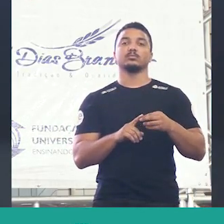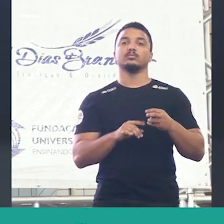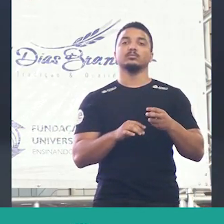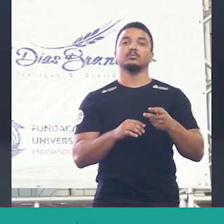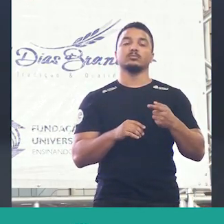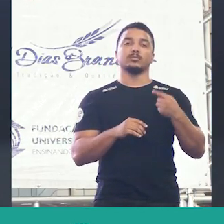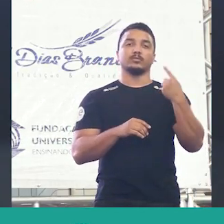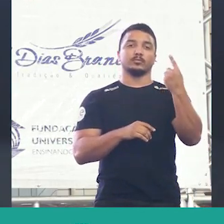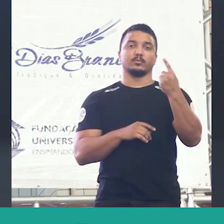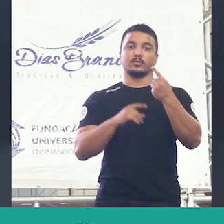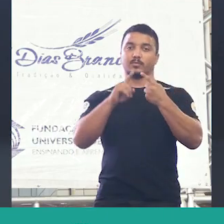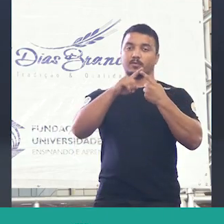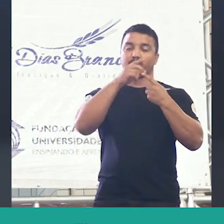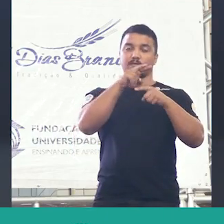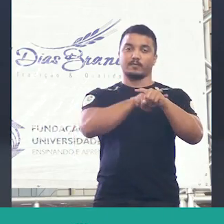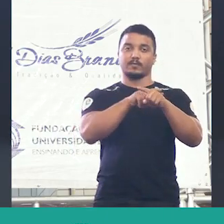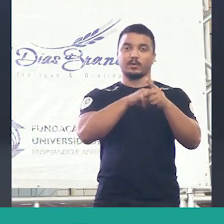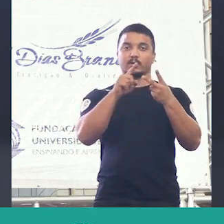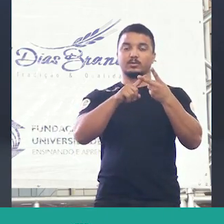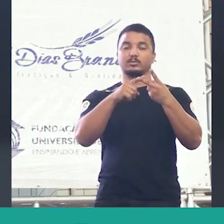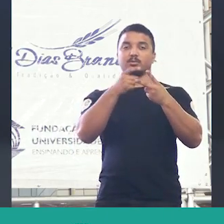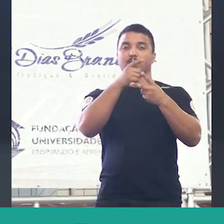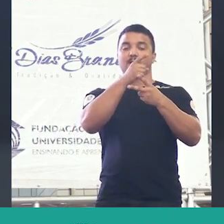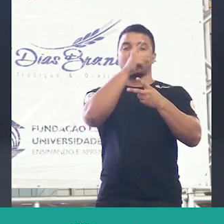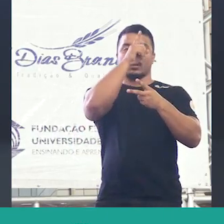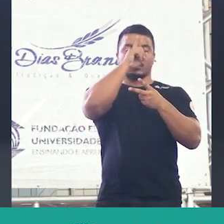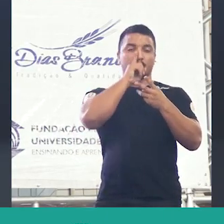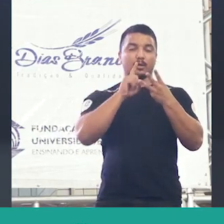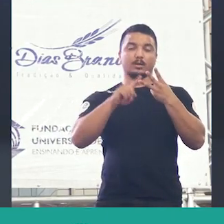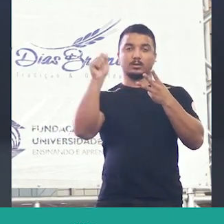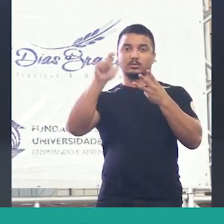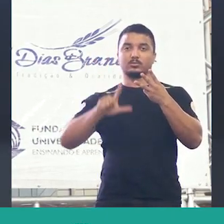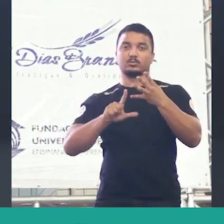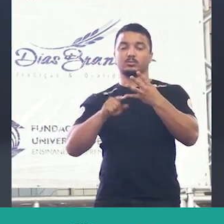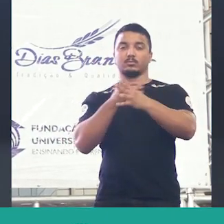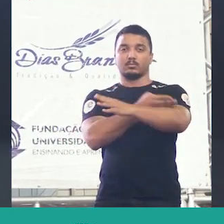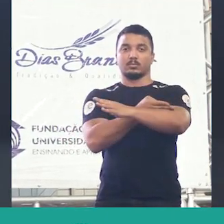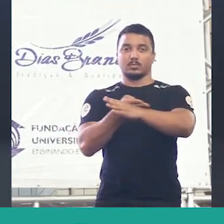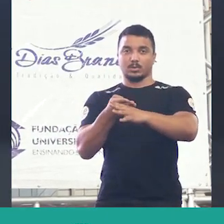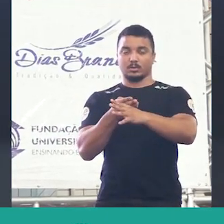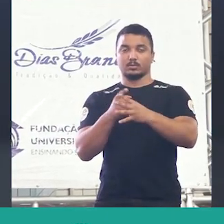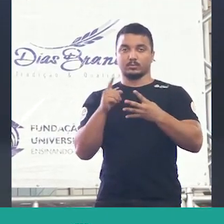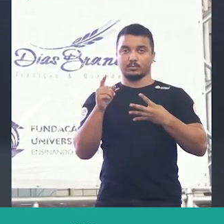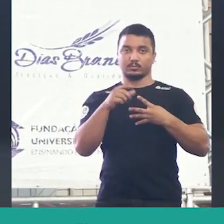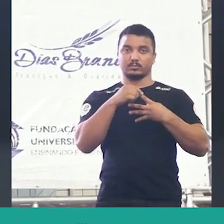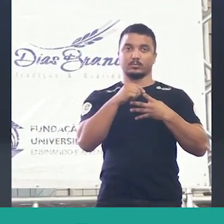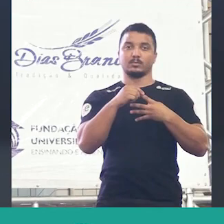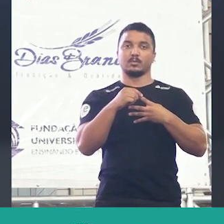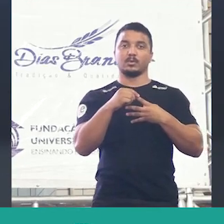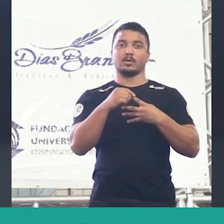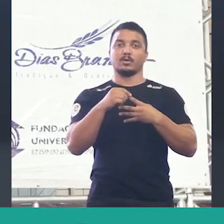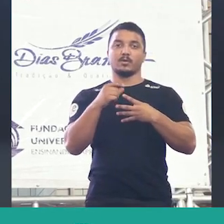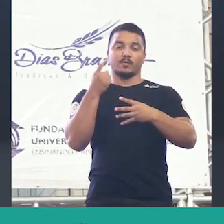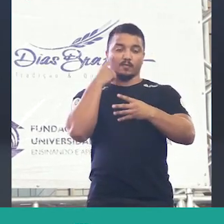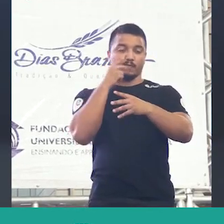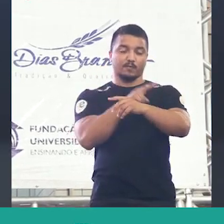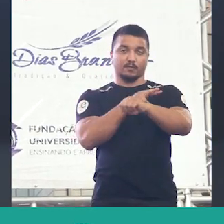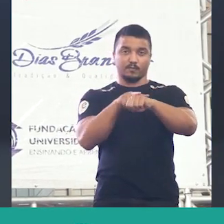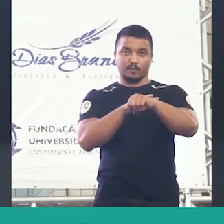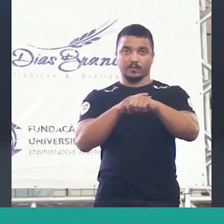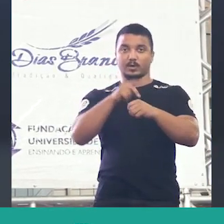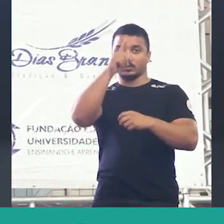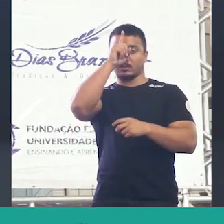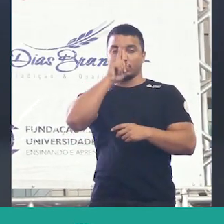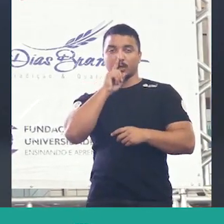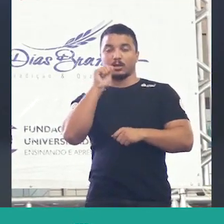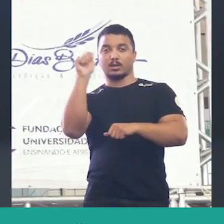Falem. Verde, amarelo, azul e branco. Vamos lá repetindo. Quais são as cores da bandeira do Brasil?